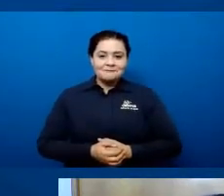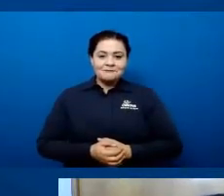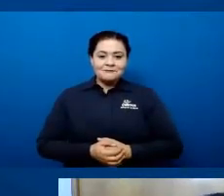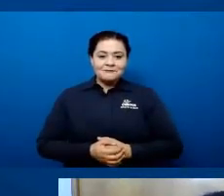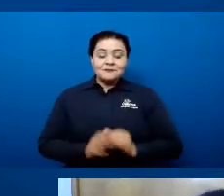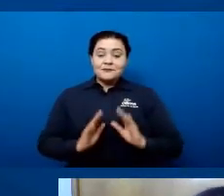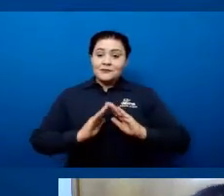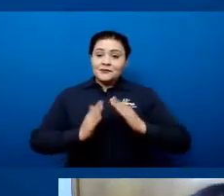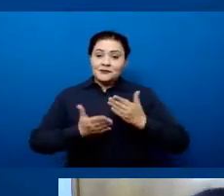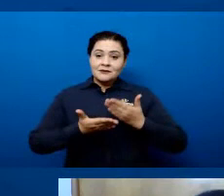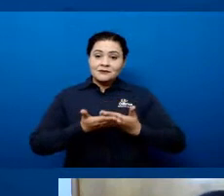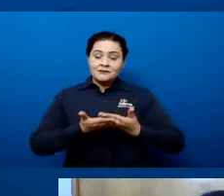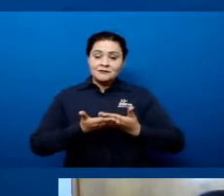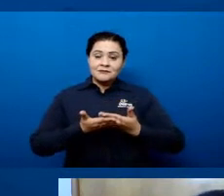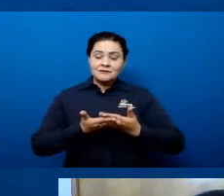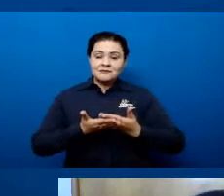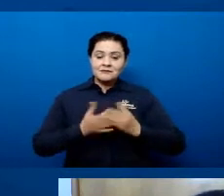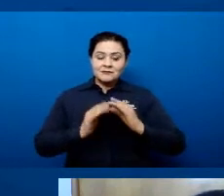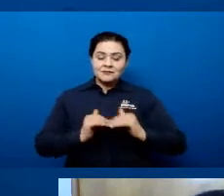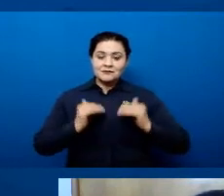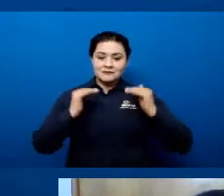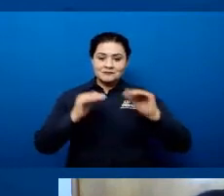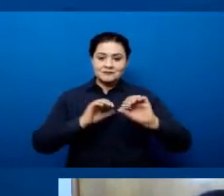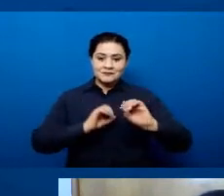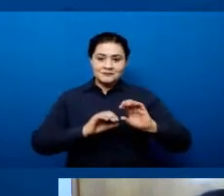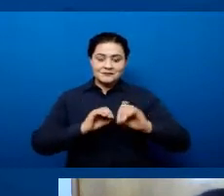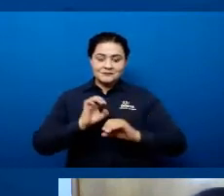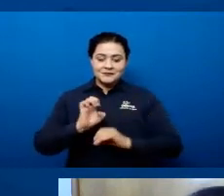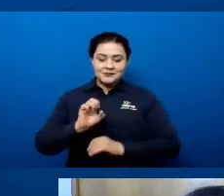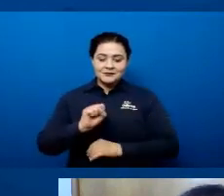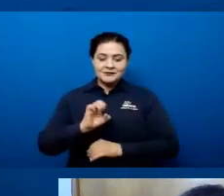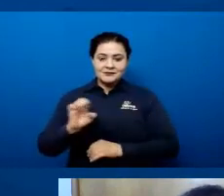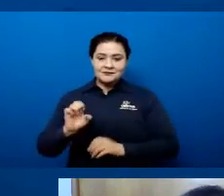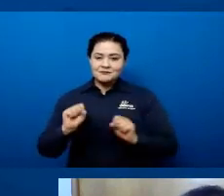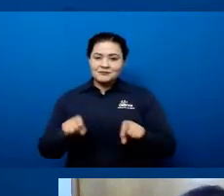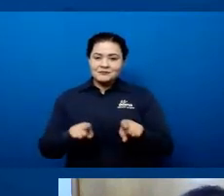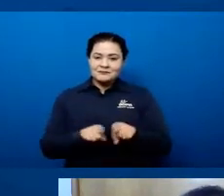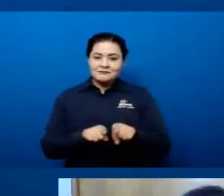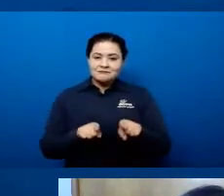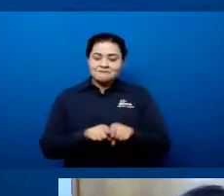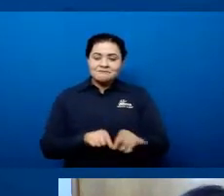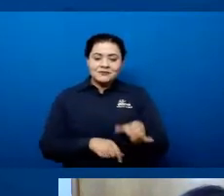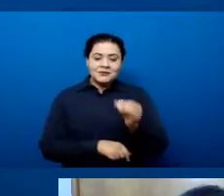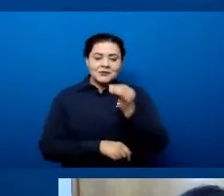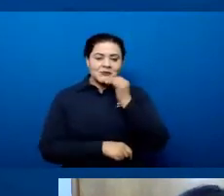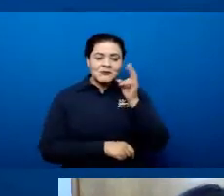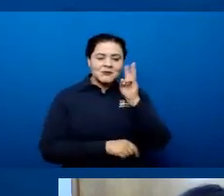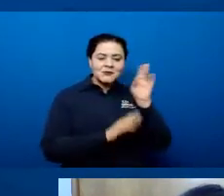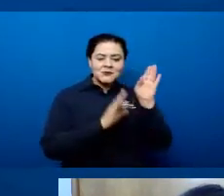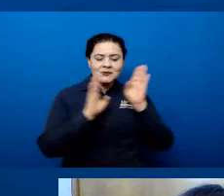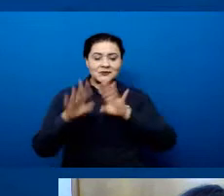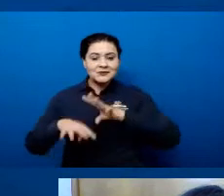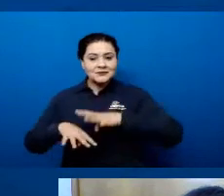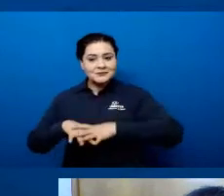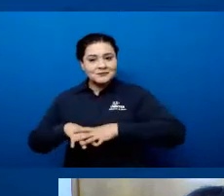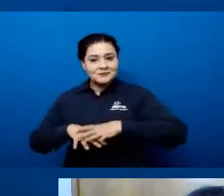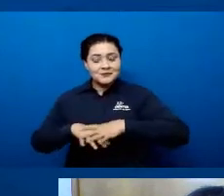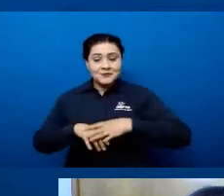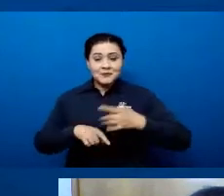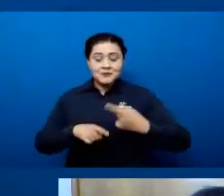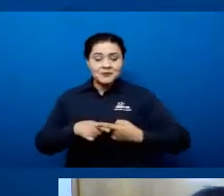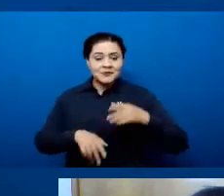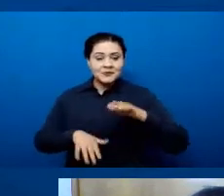Escola Superior de Educação, onde o Davi pôde tangibilizar os exemplos de história, de matemática, onde muitas